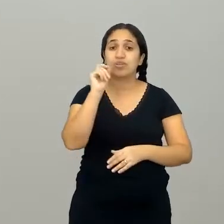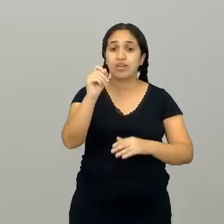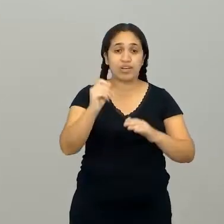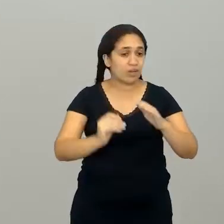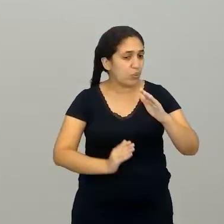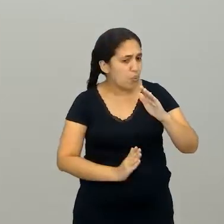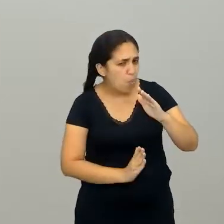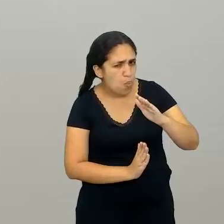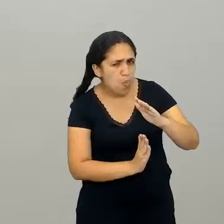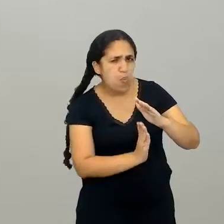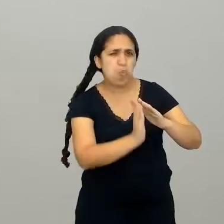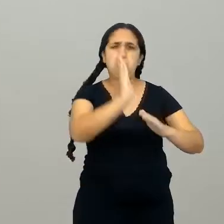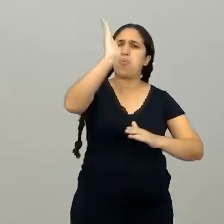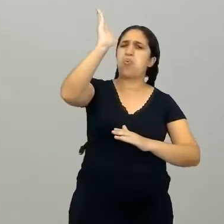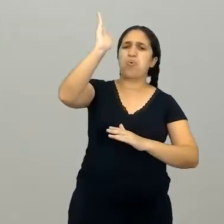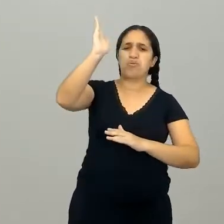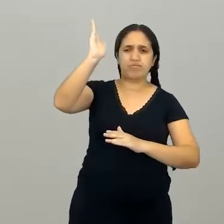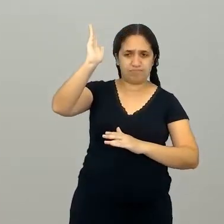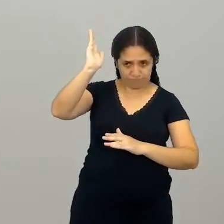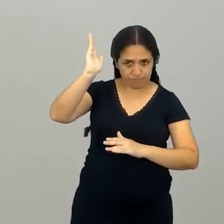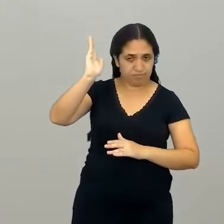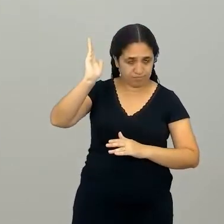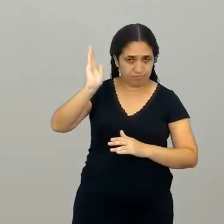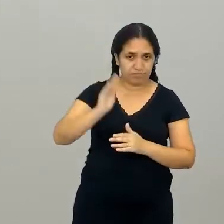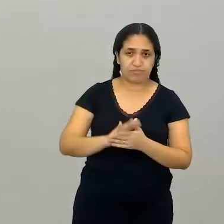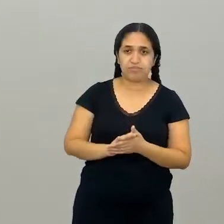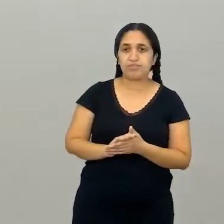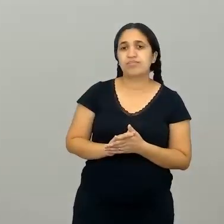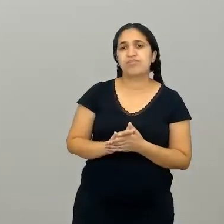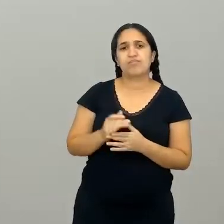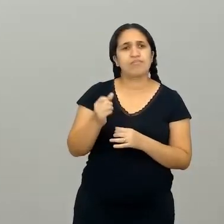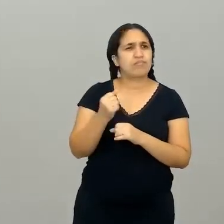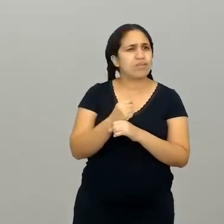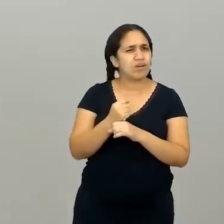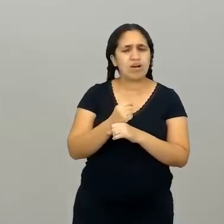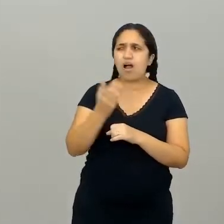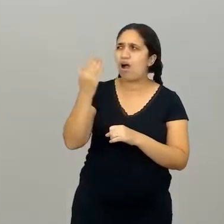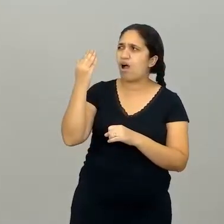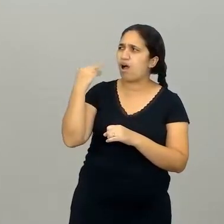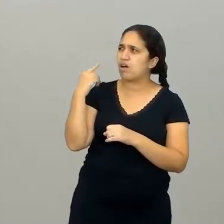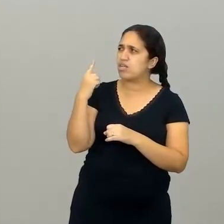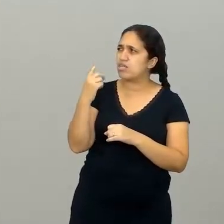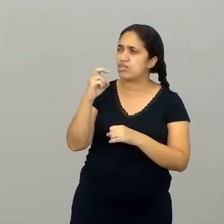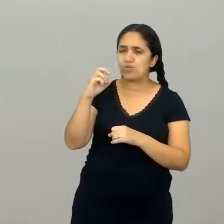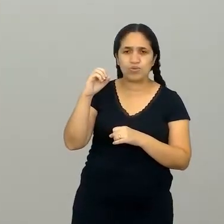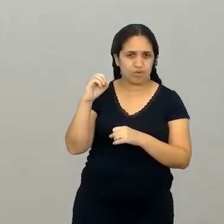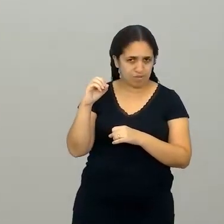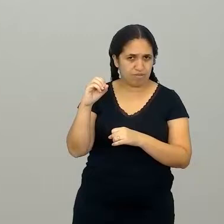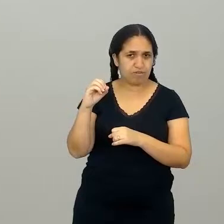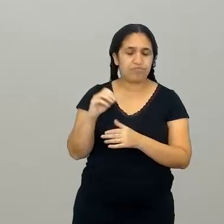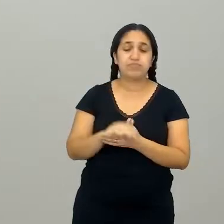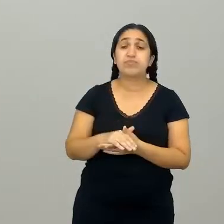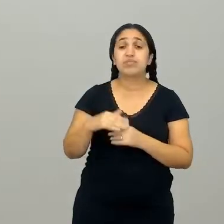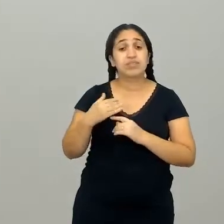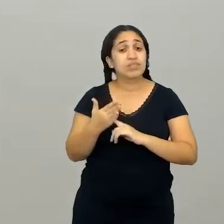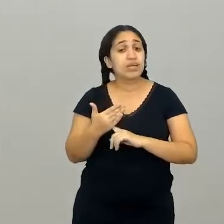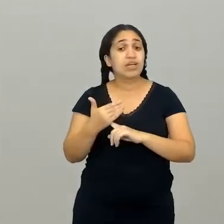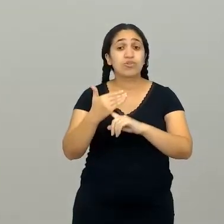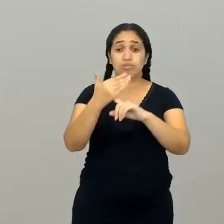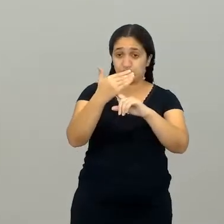infinitamente mais vertiginoso. Ou seja, nos últimos 150 anos, A tecnologia